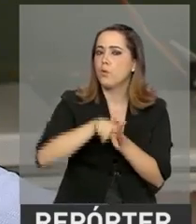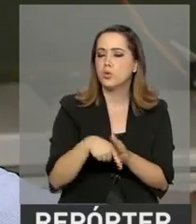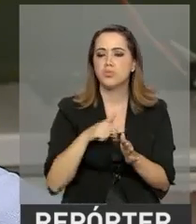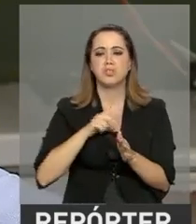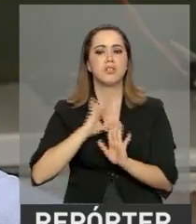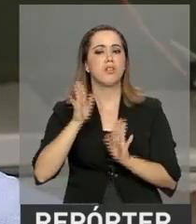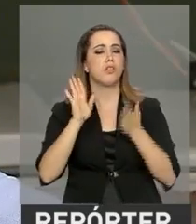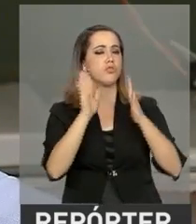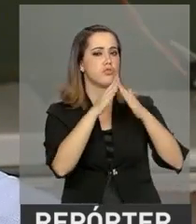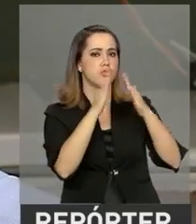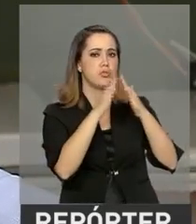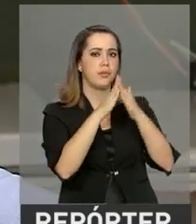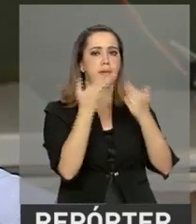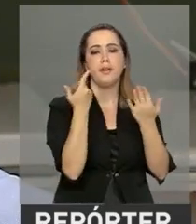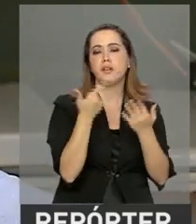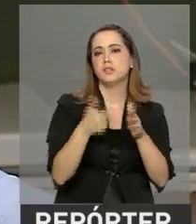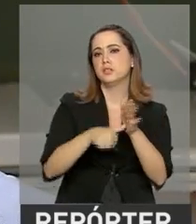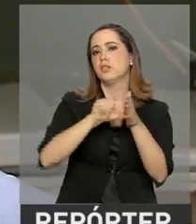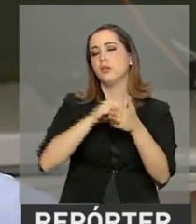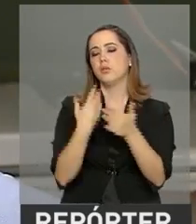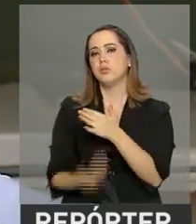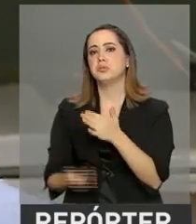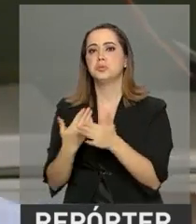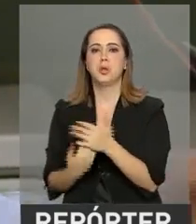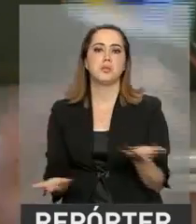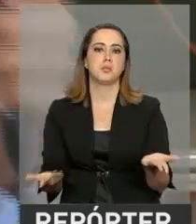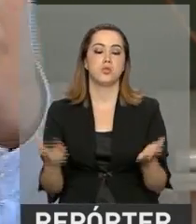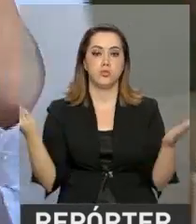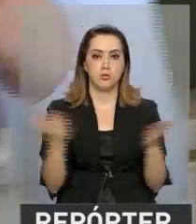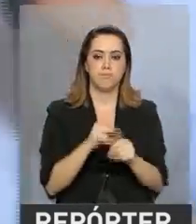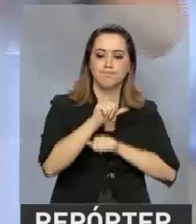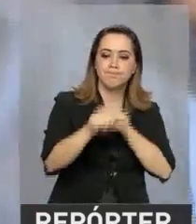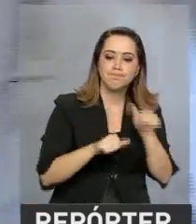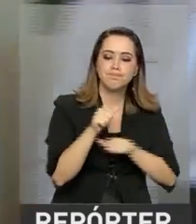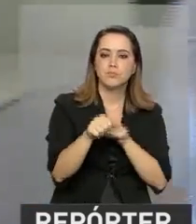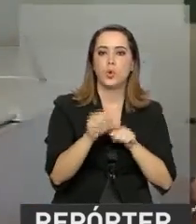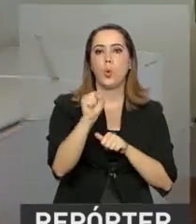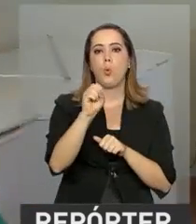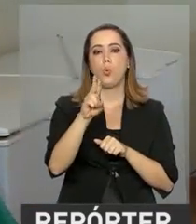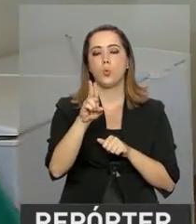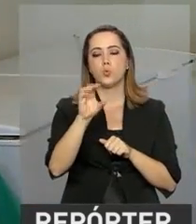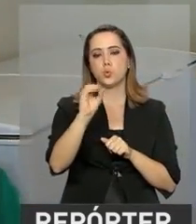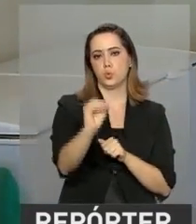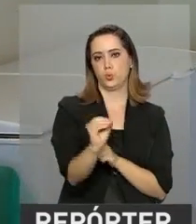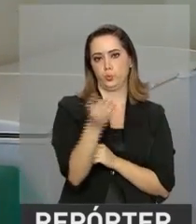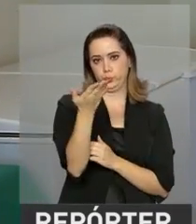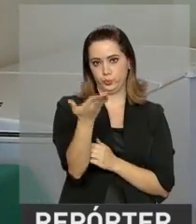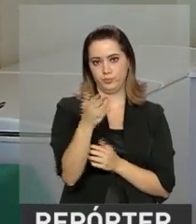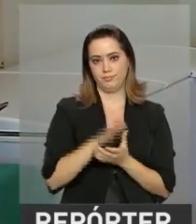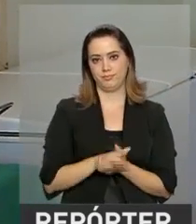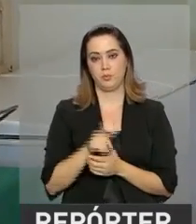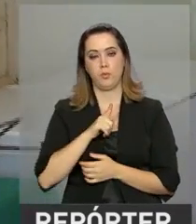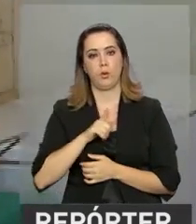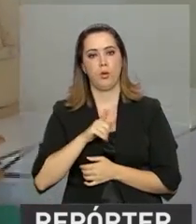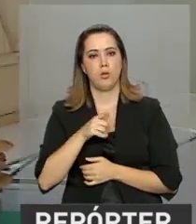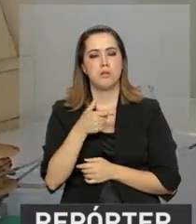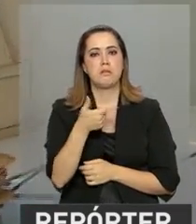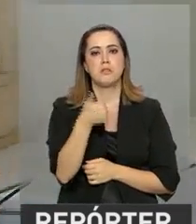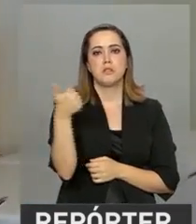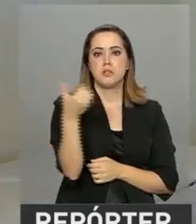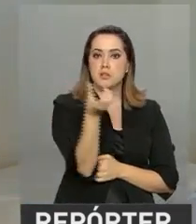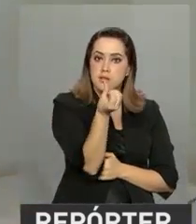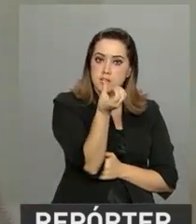quintal, que eram perdidas, todas destruídas. Obrigado, Divina. O assentamento tem 176